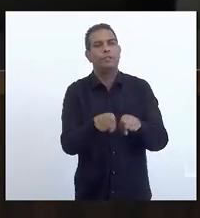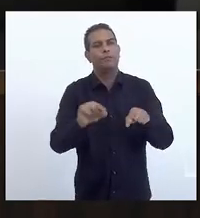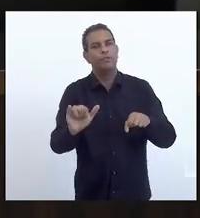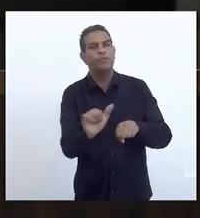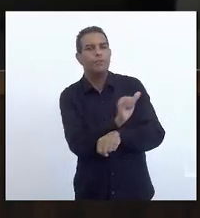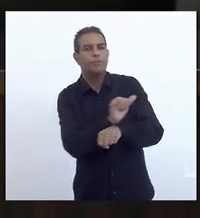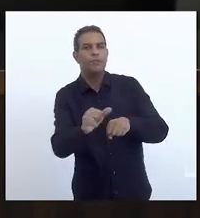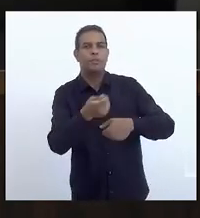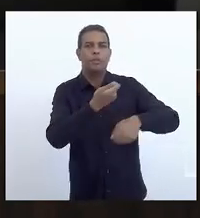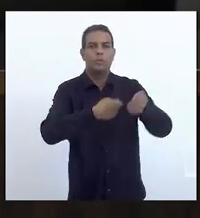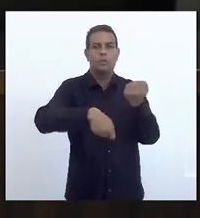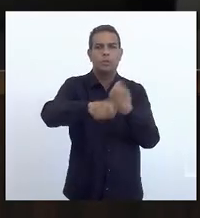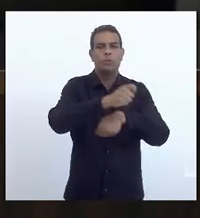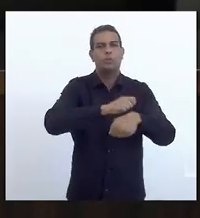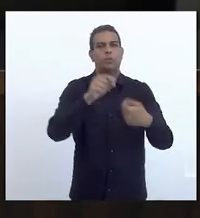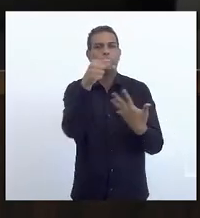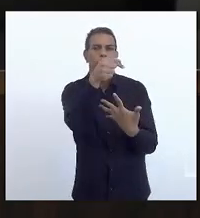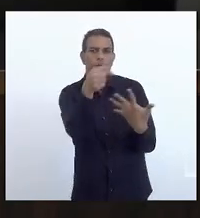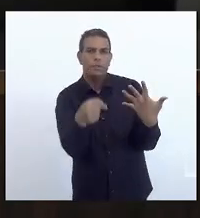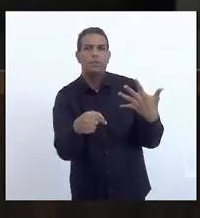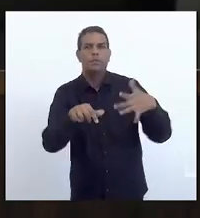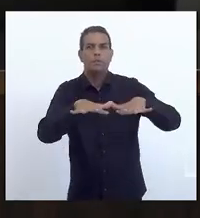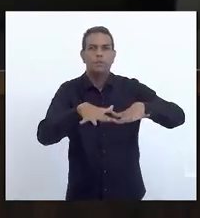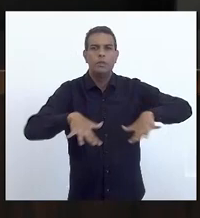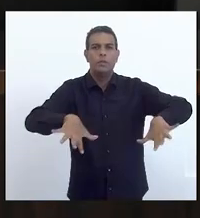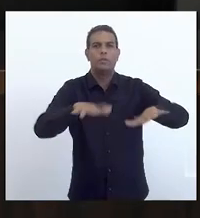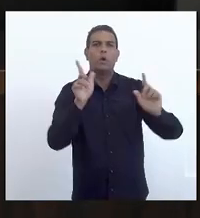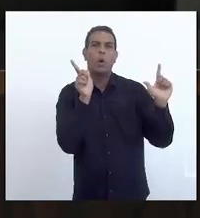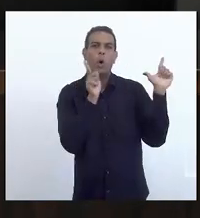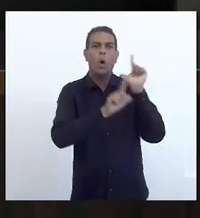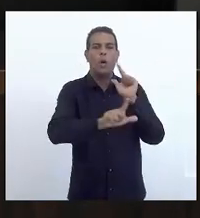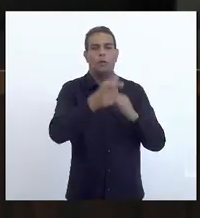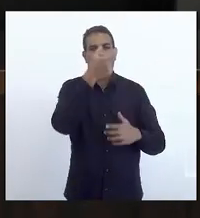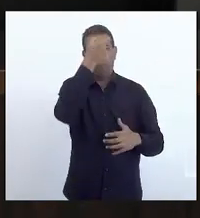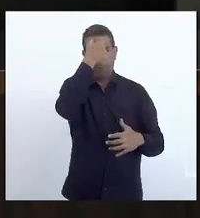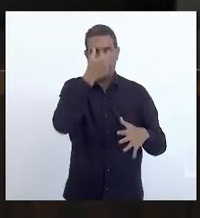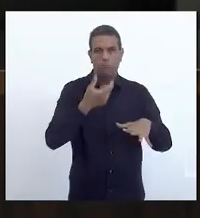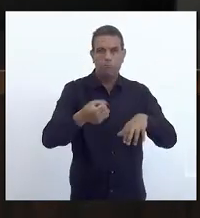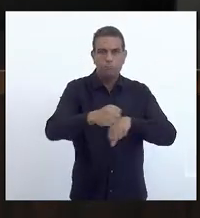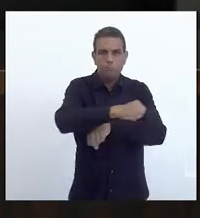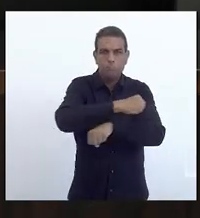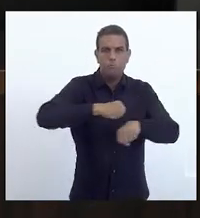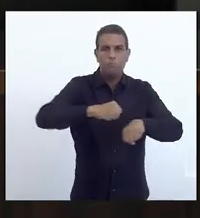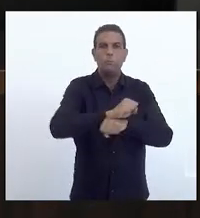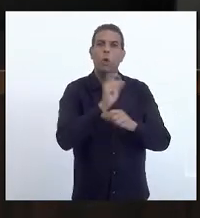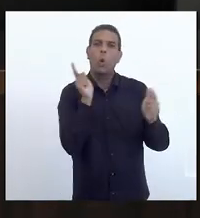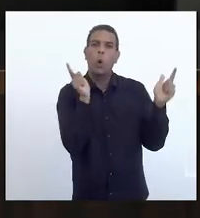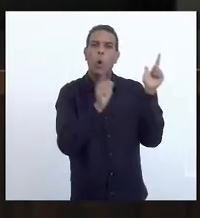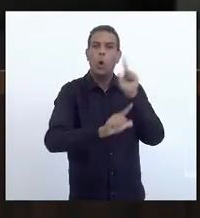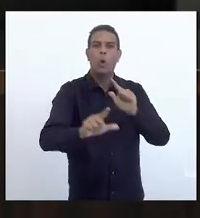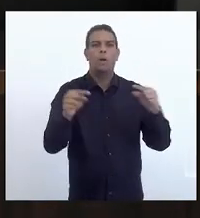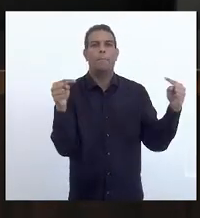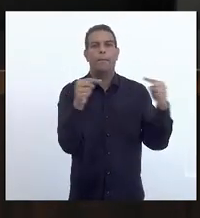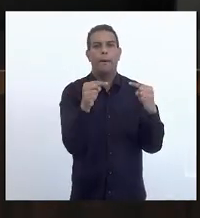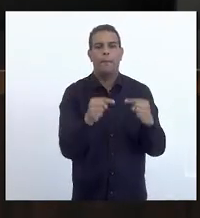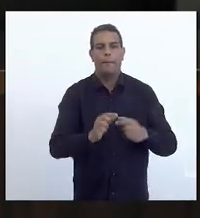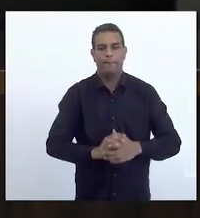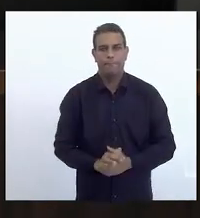estratégia de desenvolvimento socioeconômico do Estado do Rio de Janeiro de forma racional e sustentável, gerando emprego e